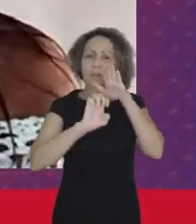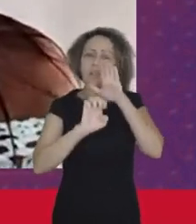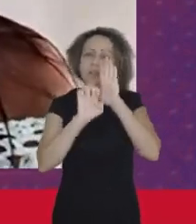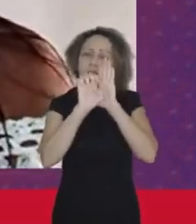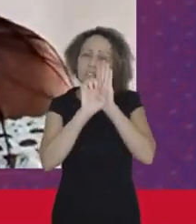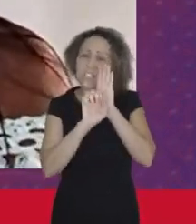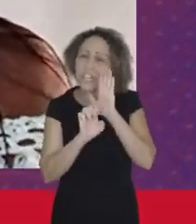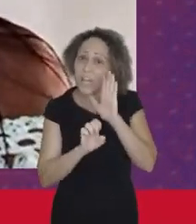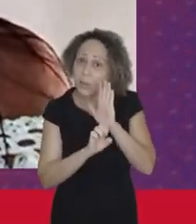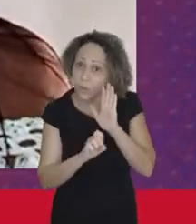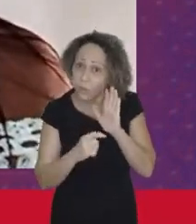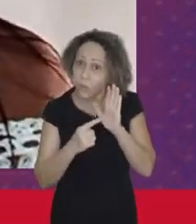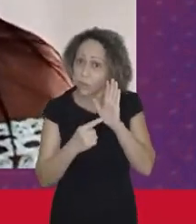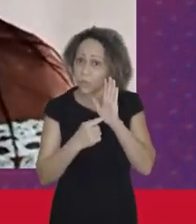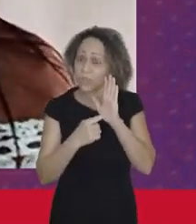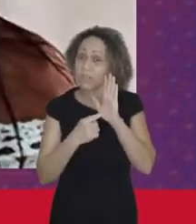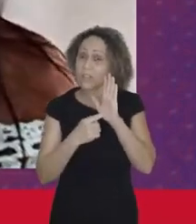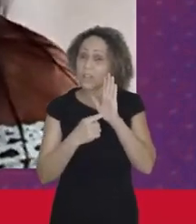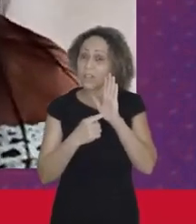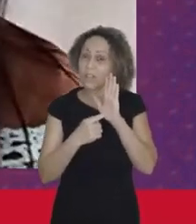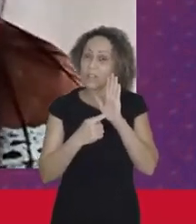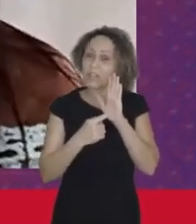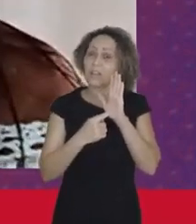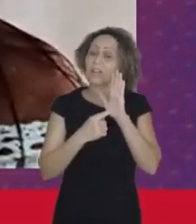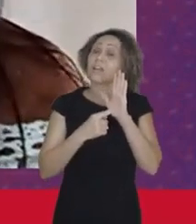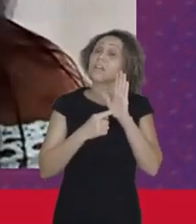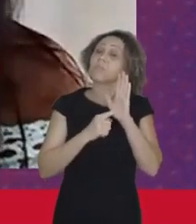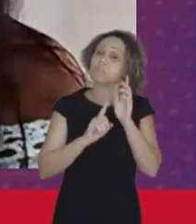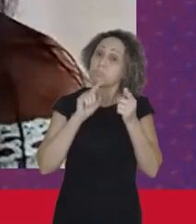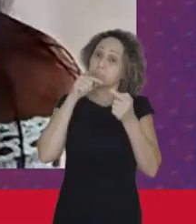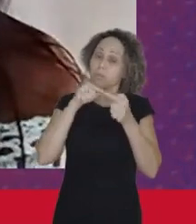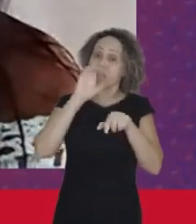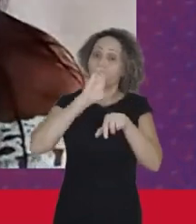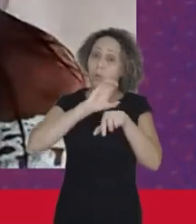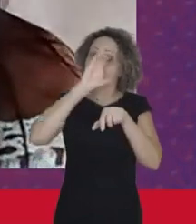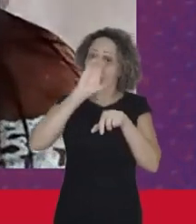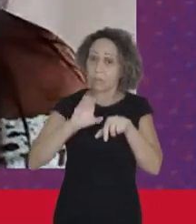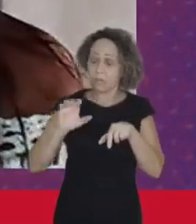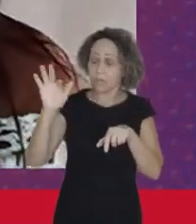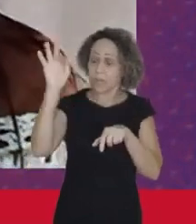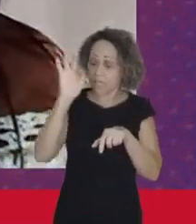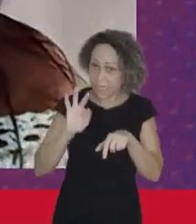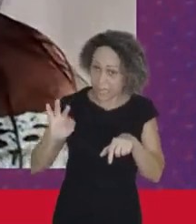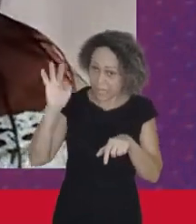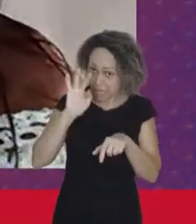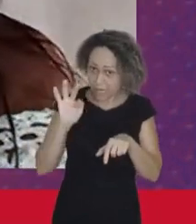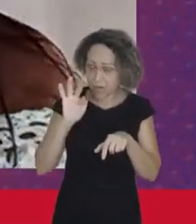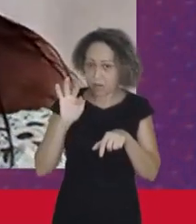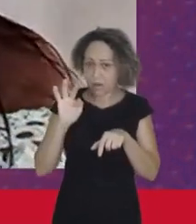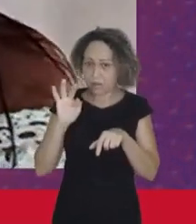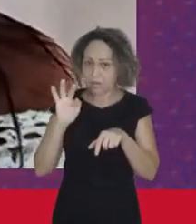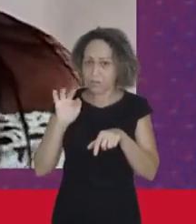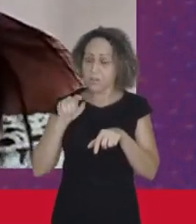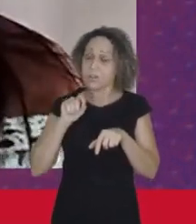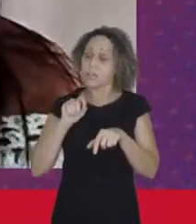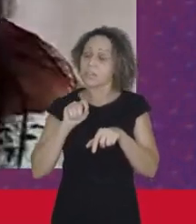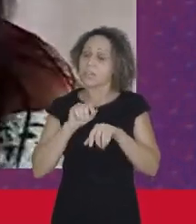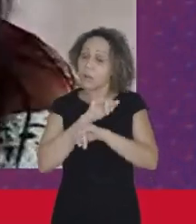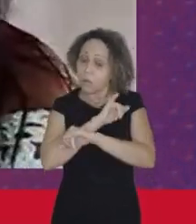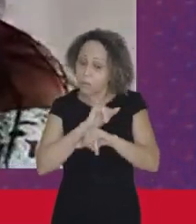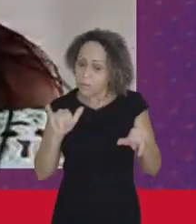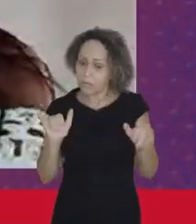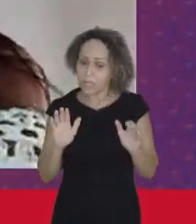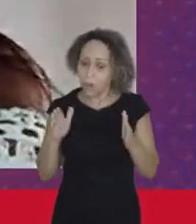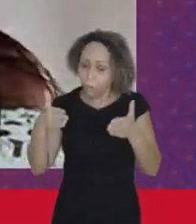condição de Constituição Federal a partir dessa questão da promulgação da Convenção,